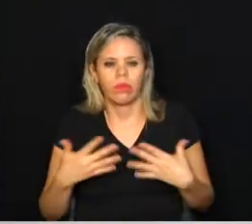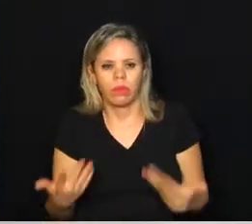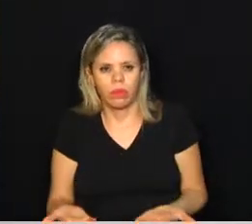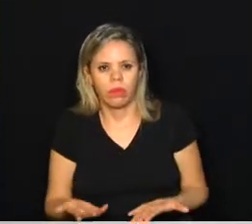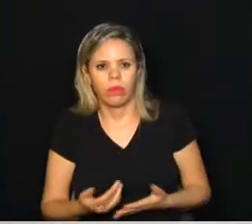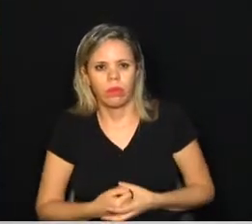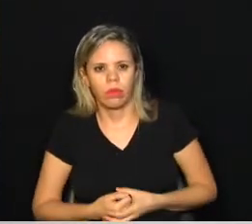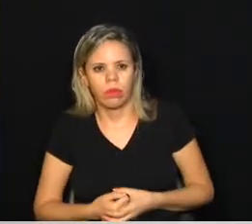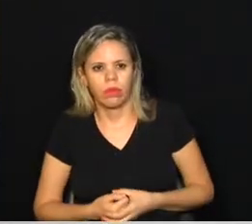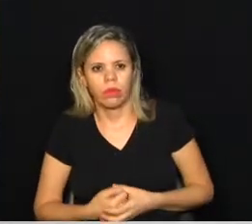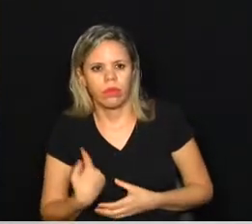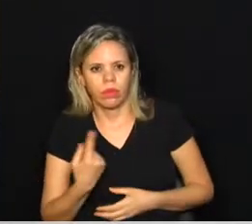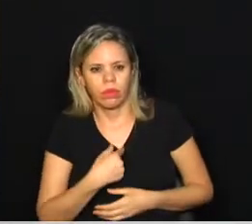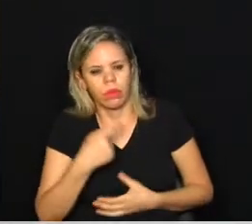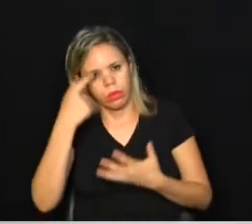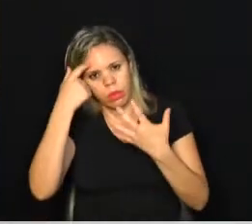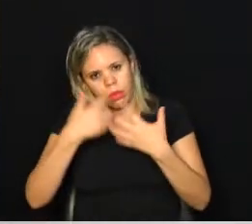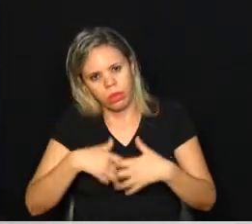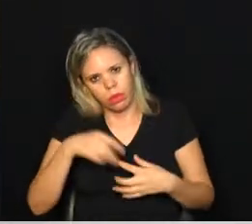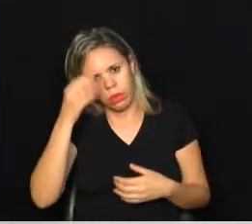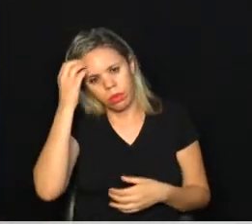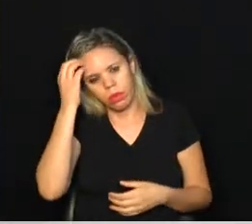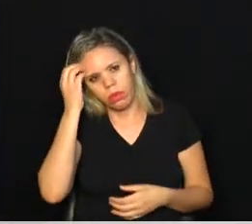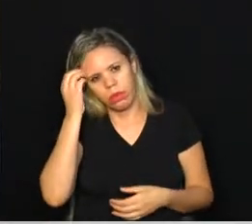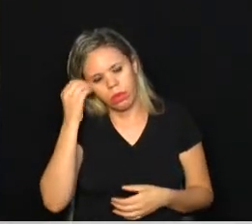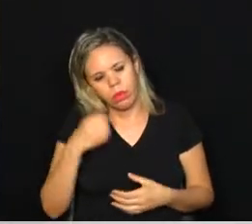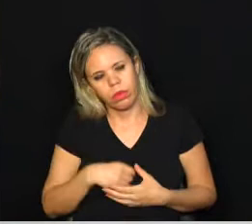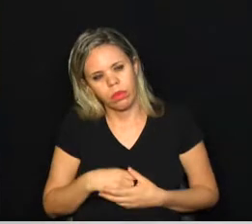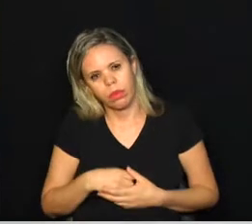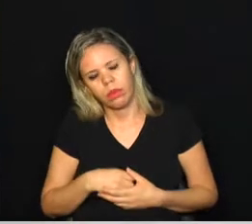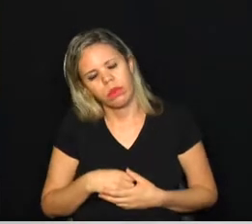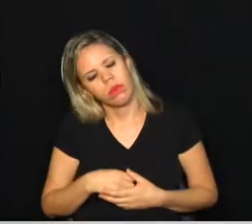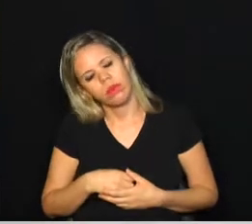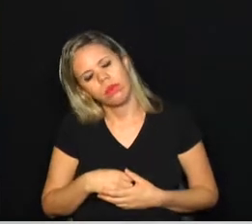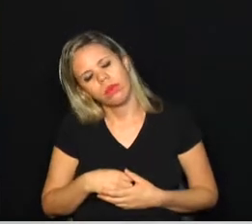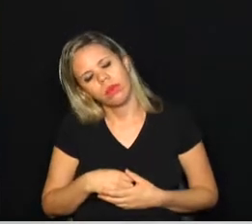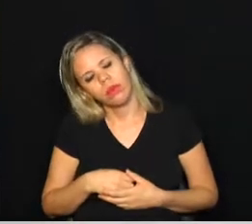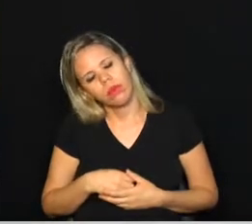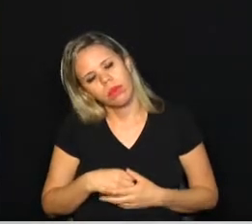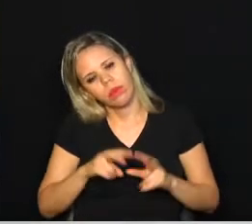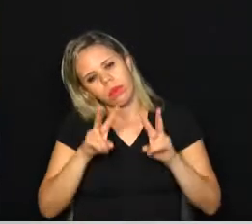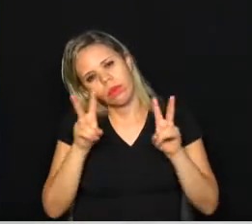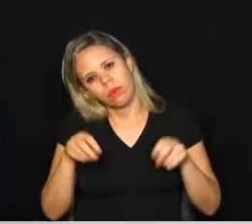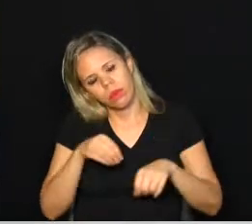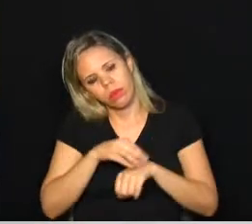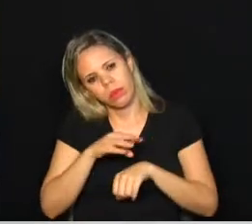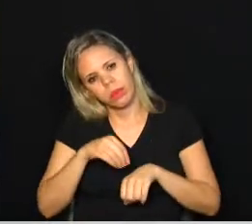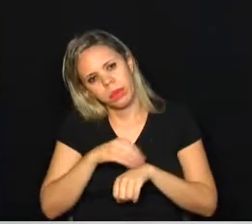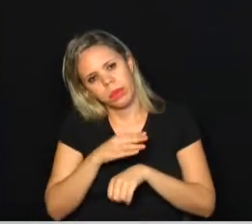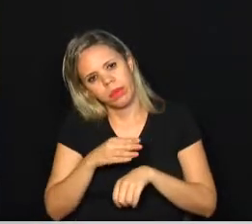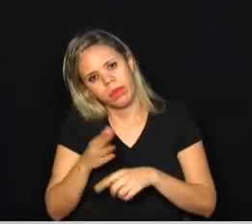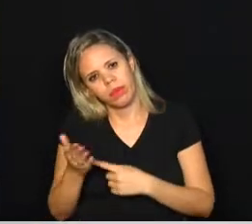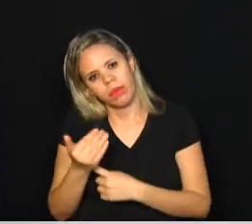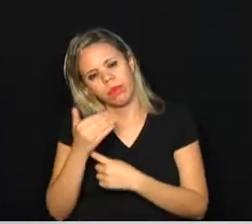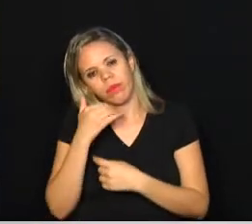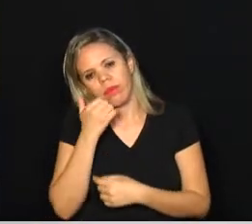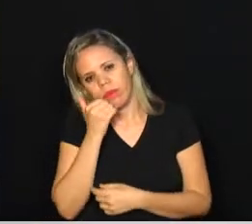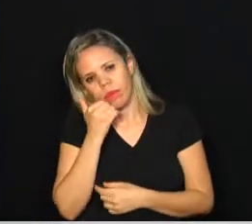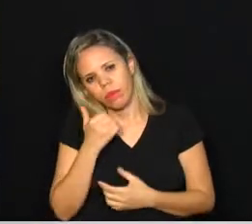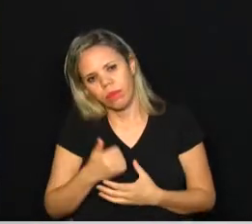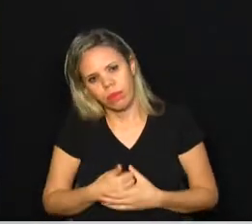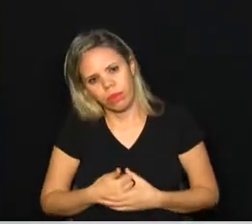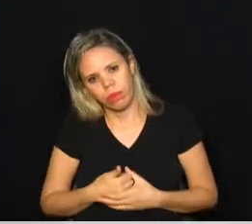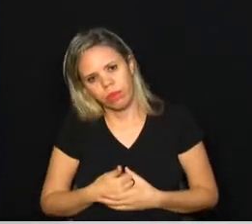daquilo que a gente pensou em termos de trazer a ciência, tecnologia e inovação